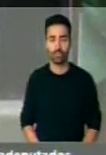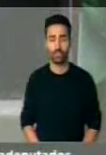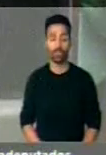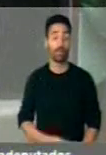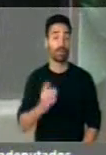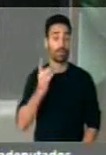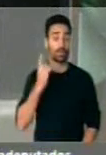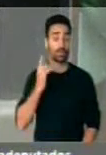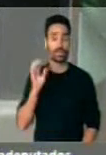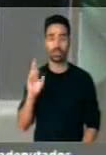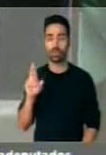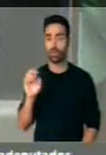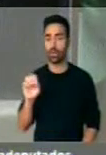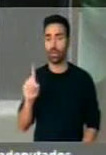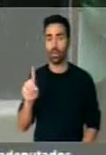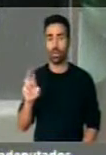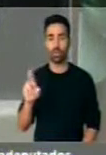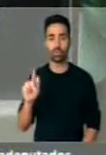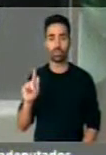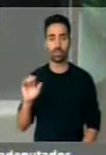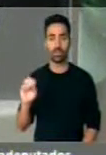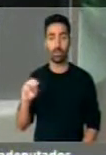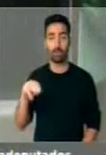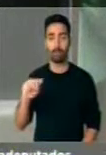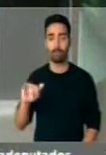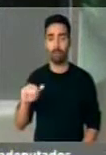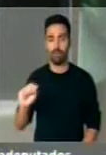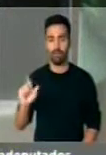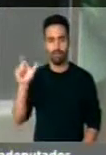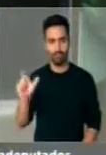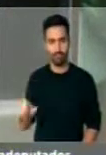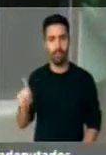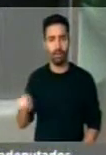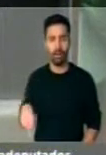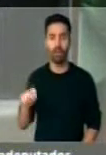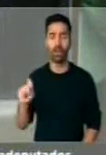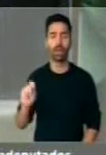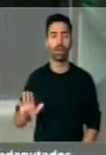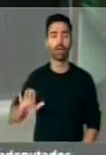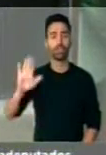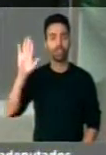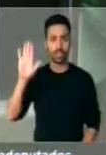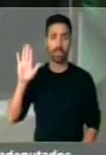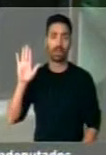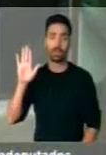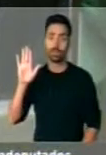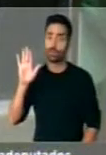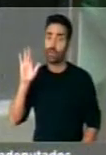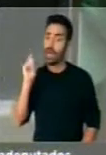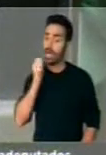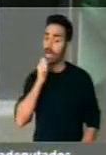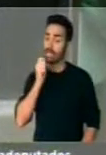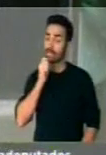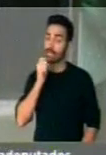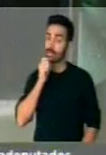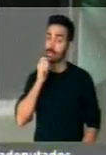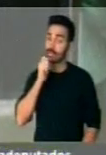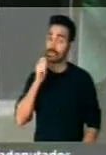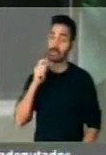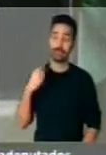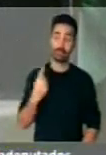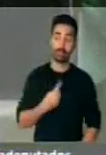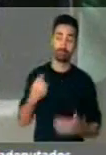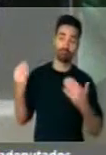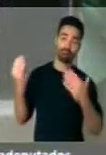Rodrigo Maia, candidato esse ainda subjúdice. Gostaria aqui de,